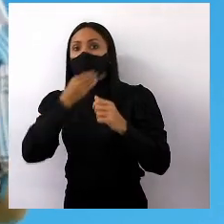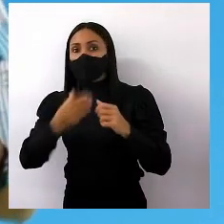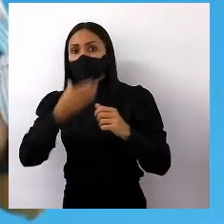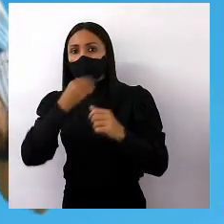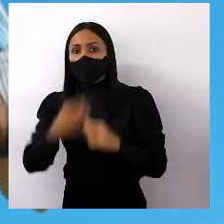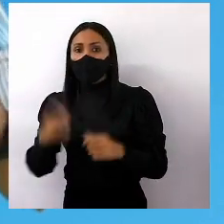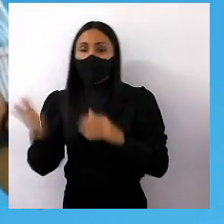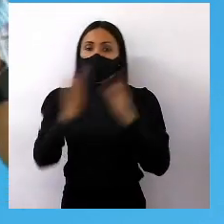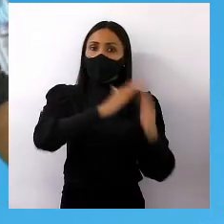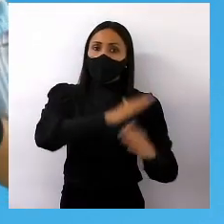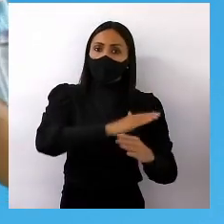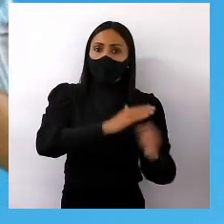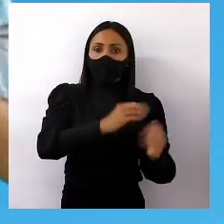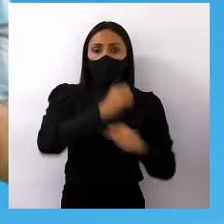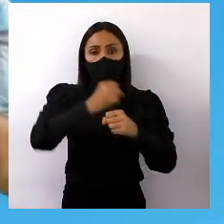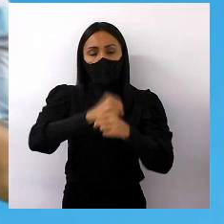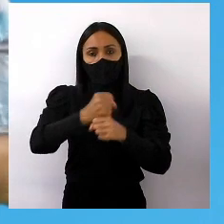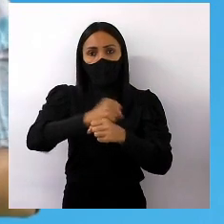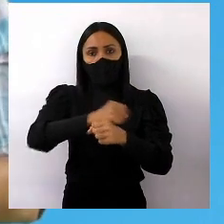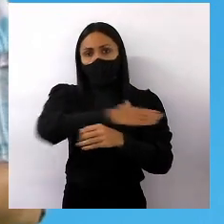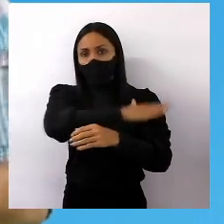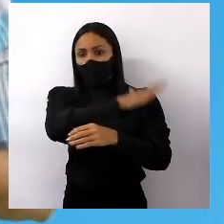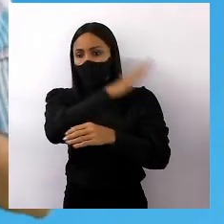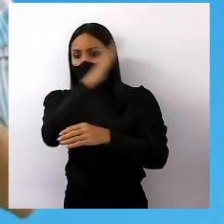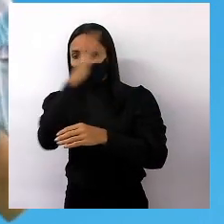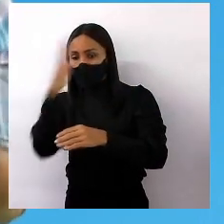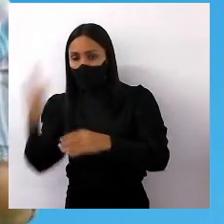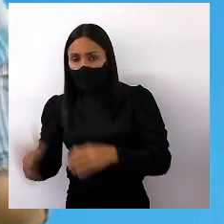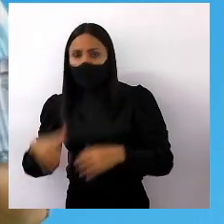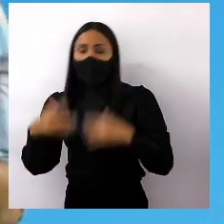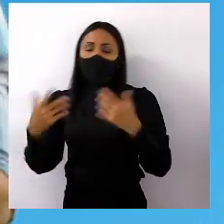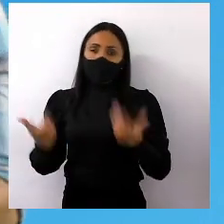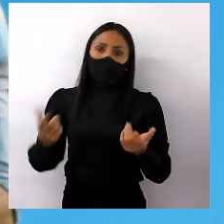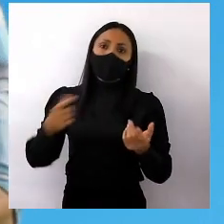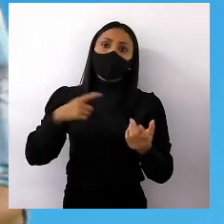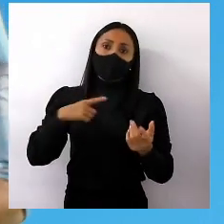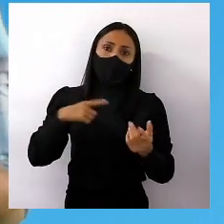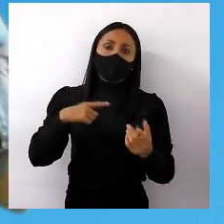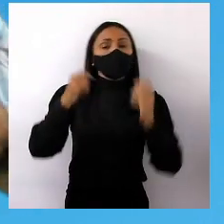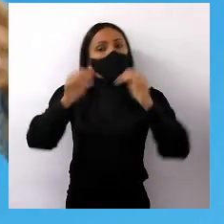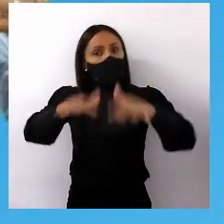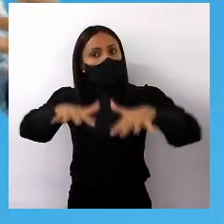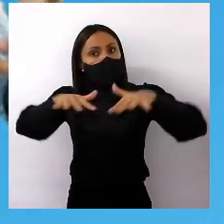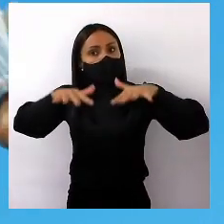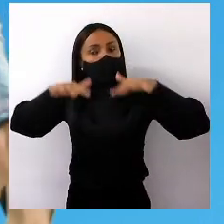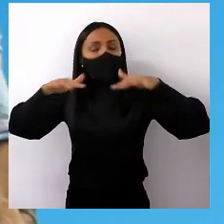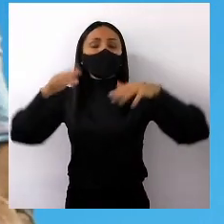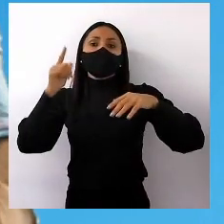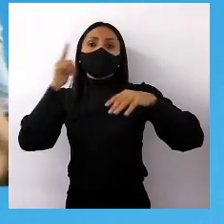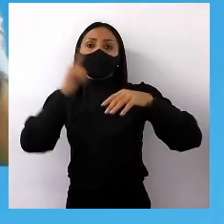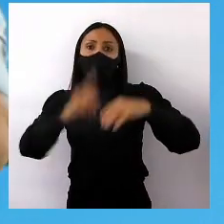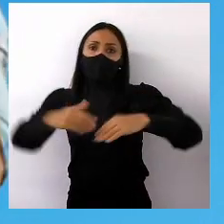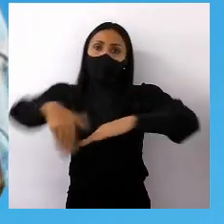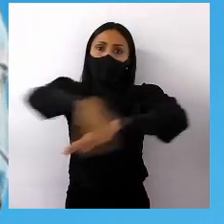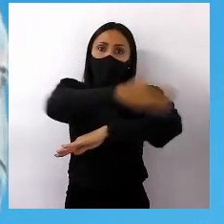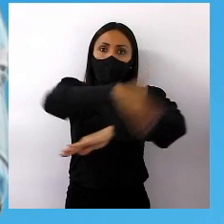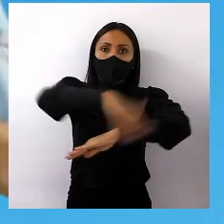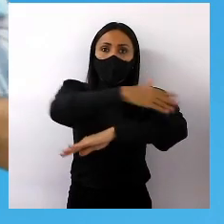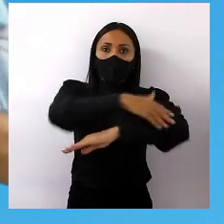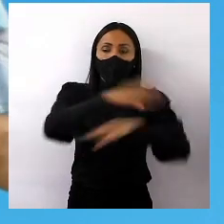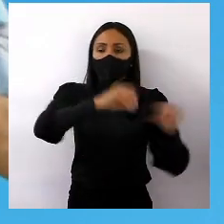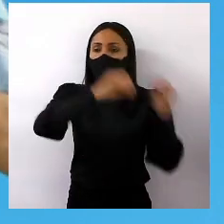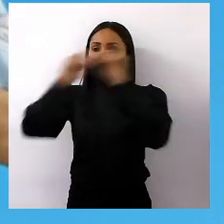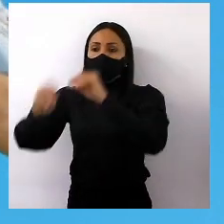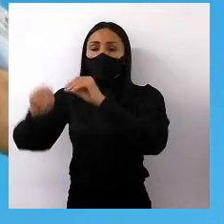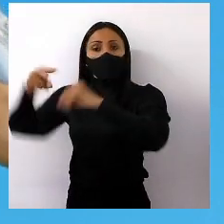todo existem essas manifestações, né? E ele transformou tudo isso em espetáculo, né? Conseguiu trazer da rua para o palco, né?